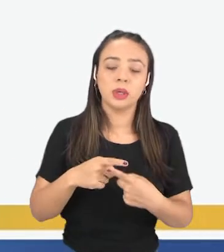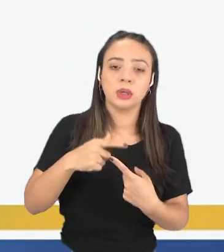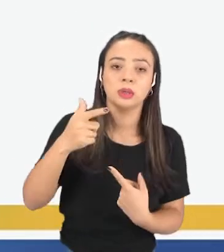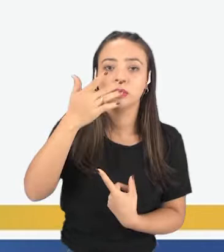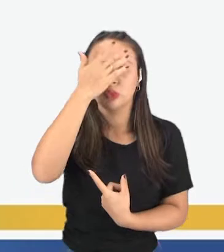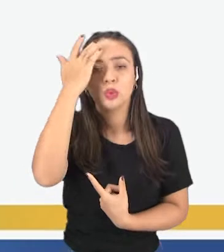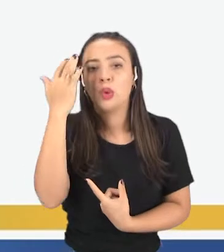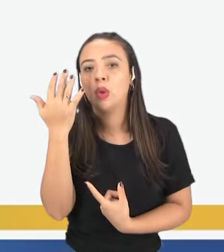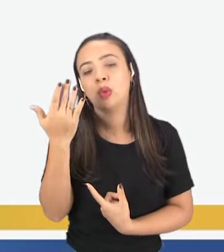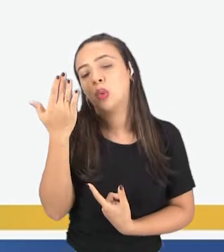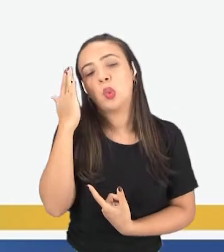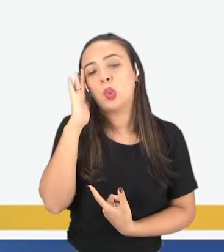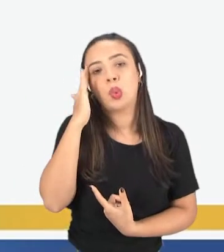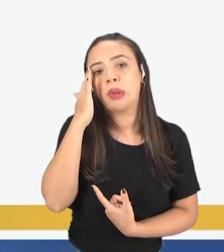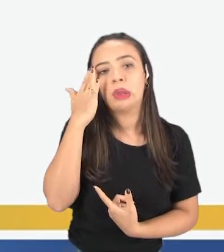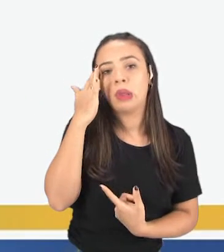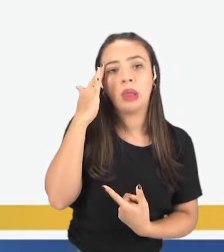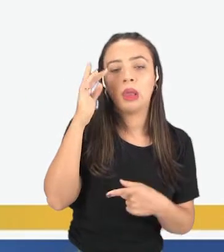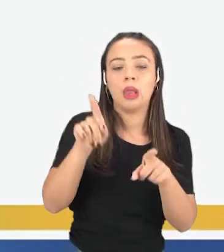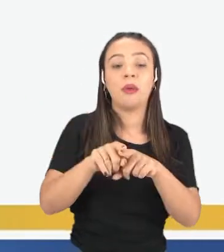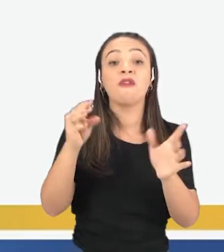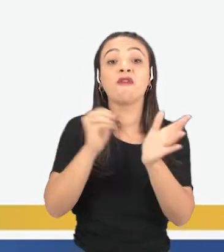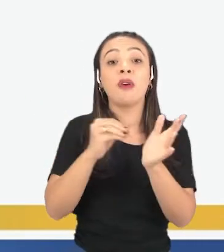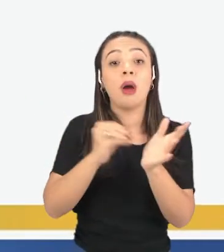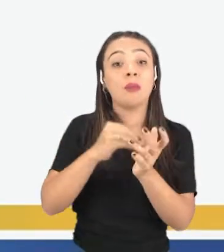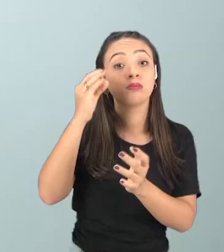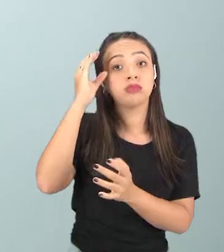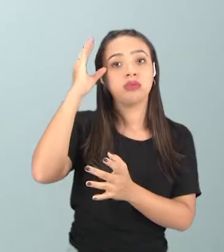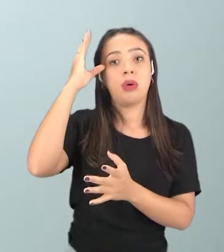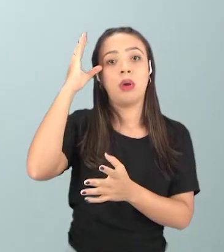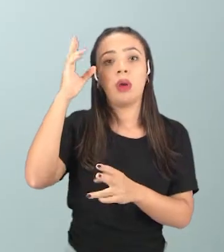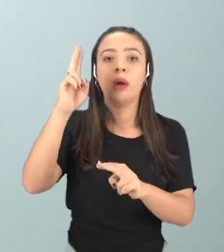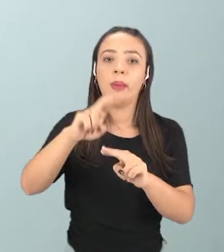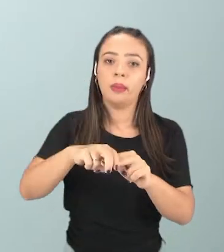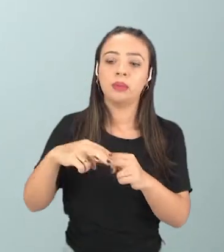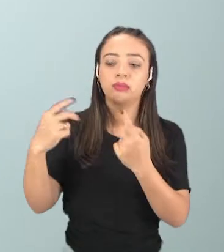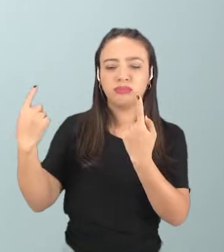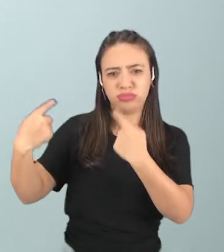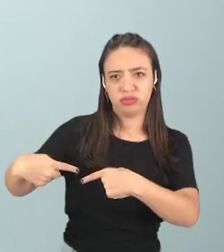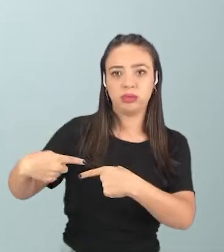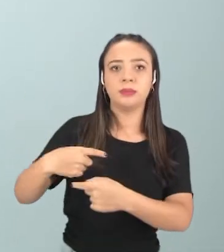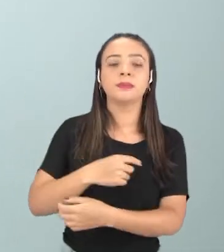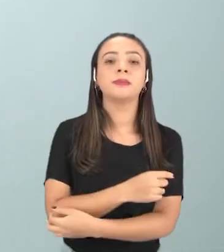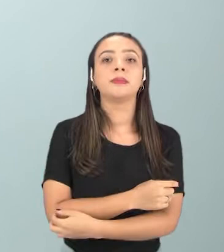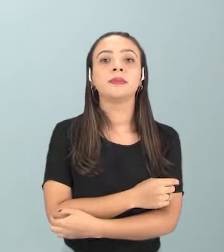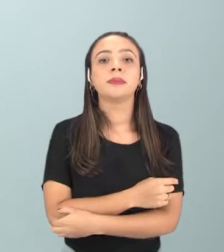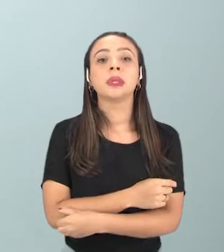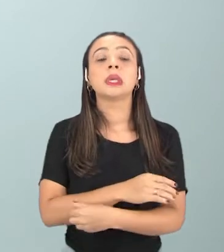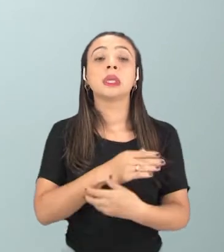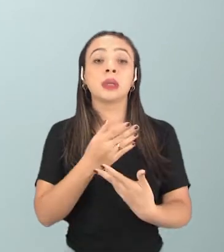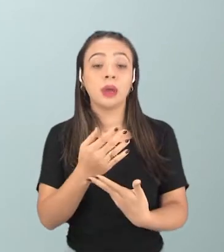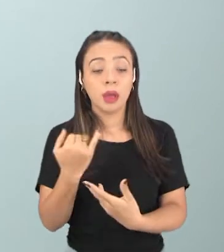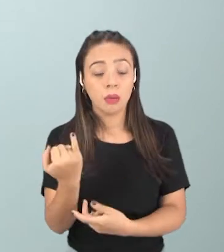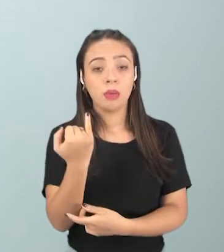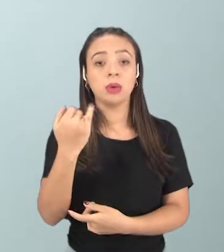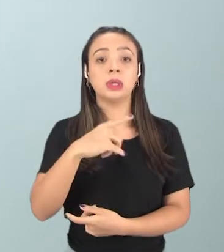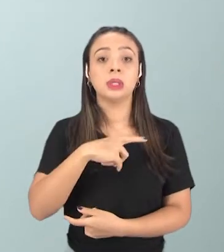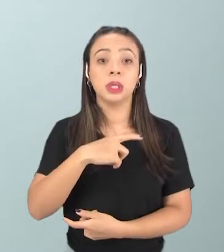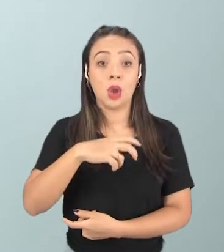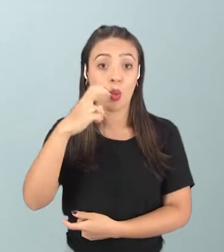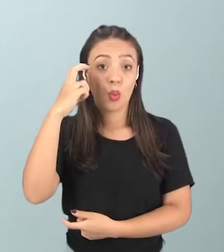de conhecimento de que muitas pessoas têm em relação a essas religiões, que são fundamentais e têm uma cultura